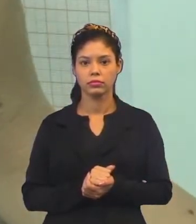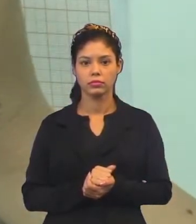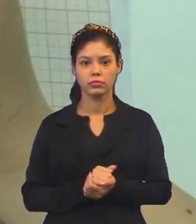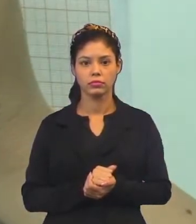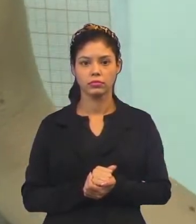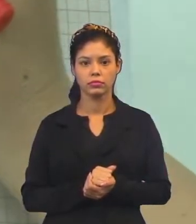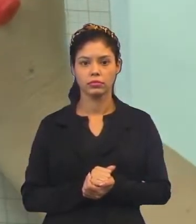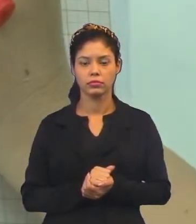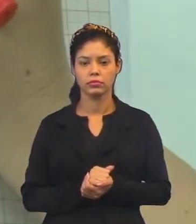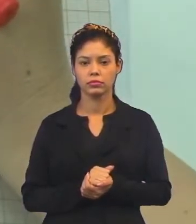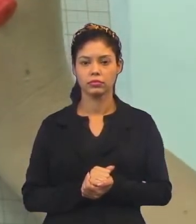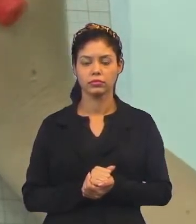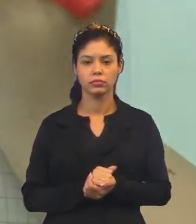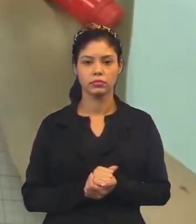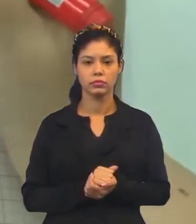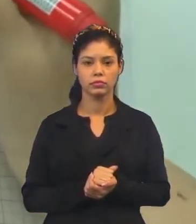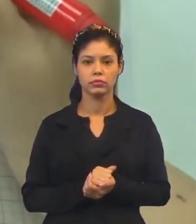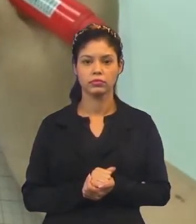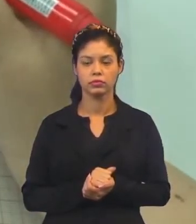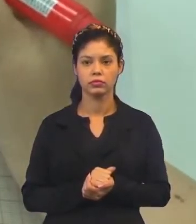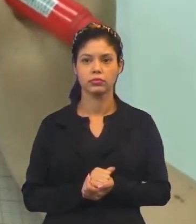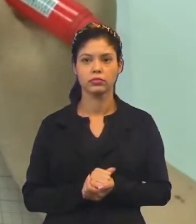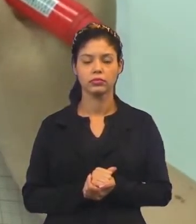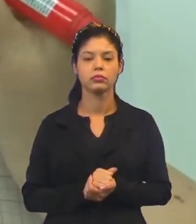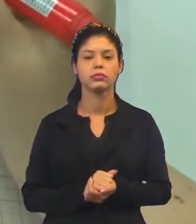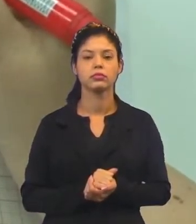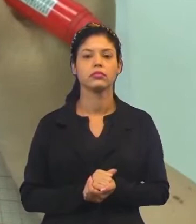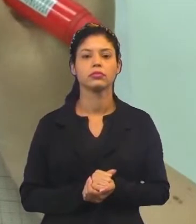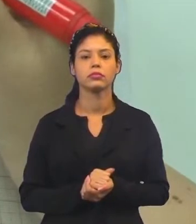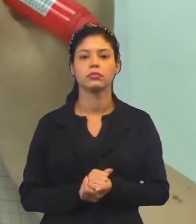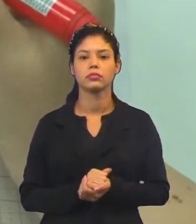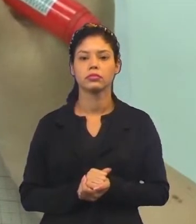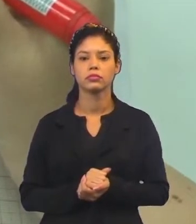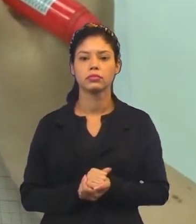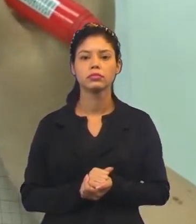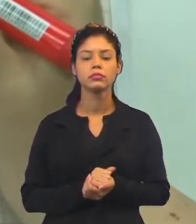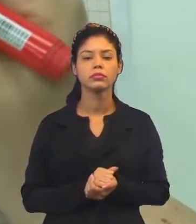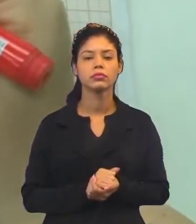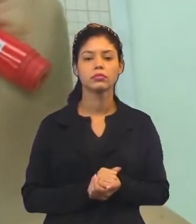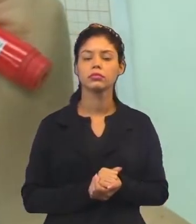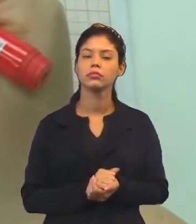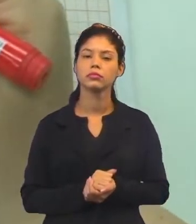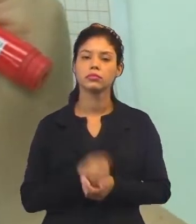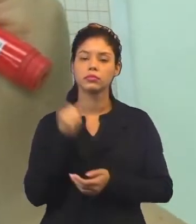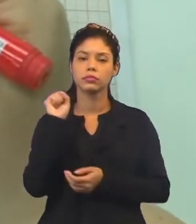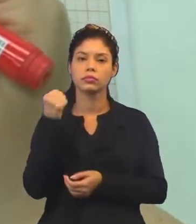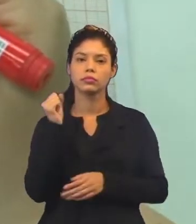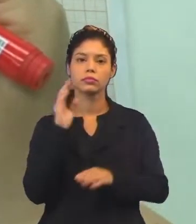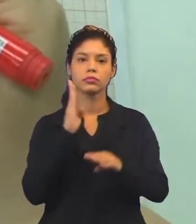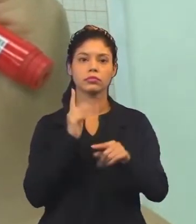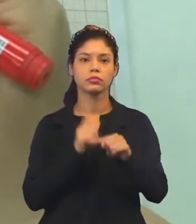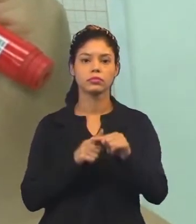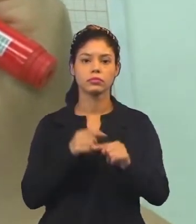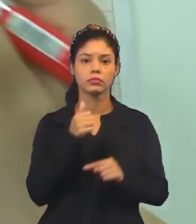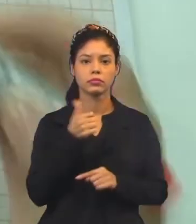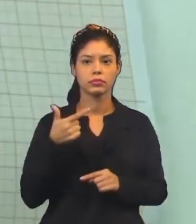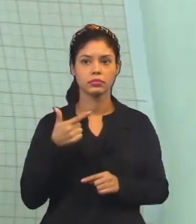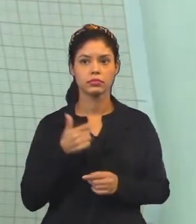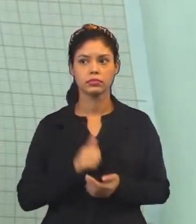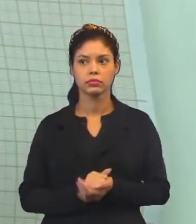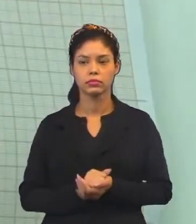2 mais 4, 6. 6 mais 2, 8. 8 mais é 12,